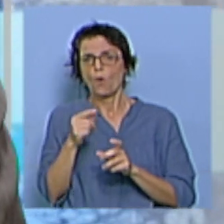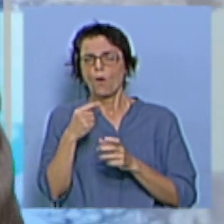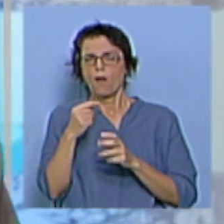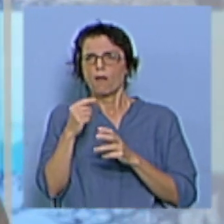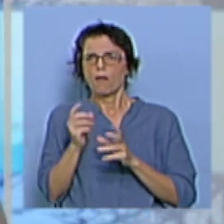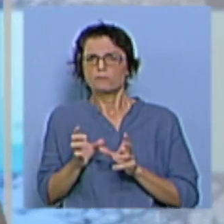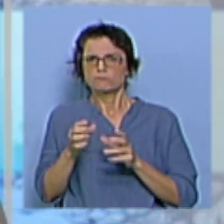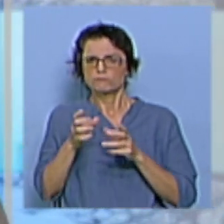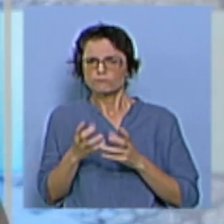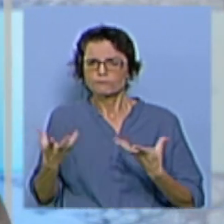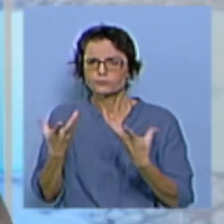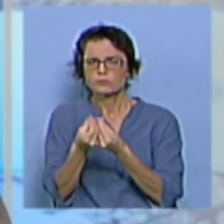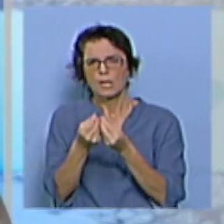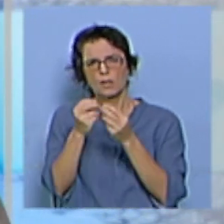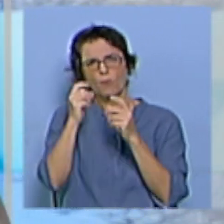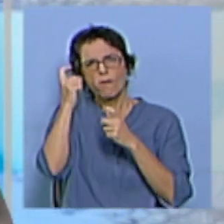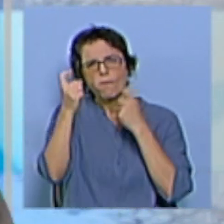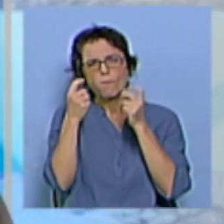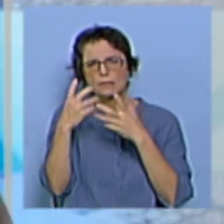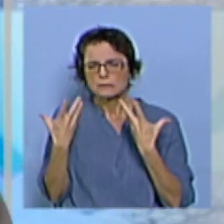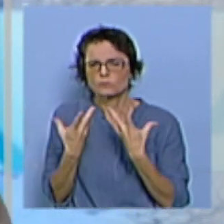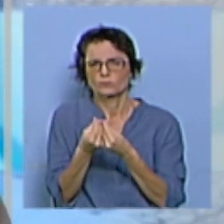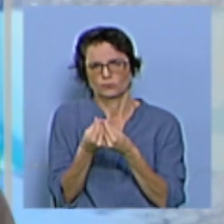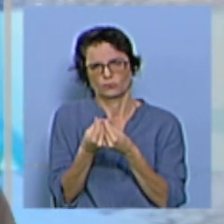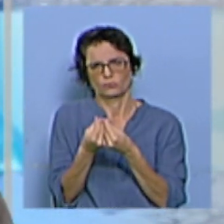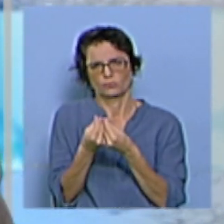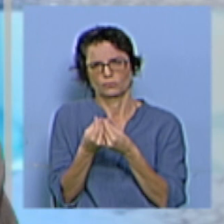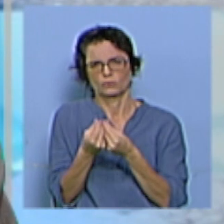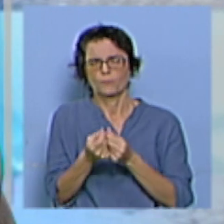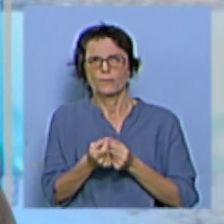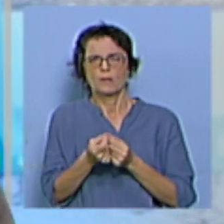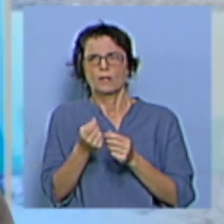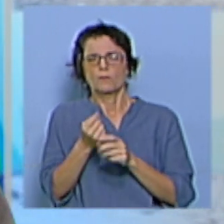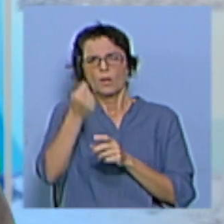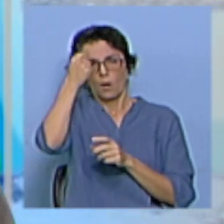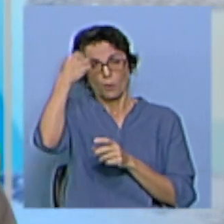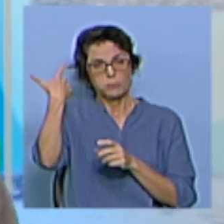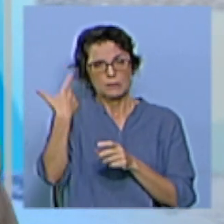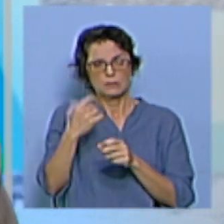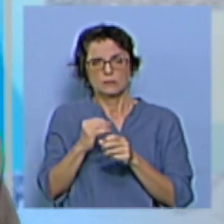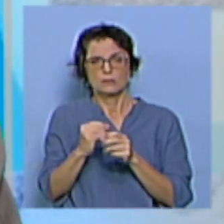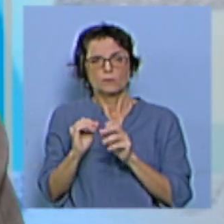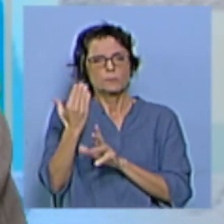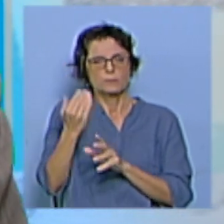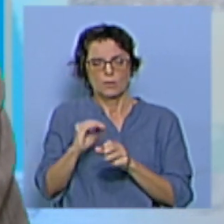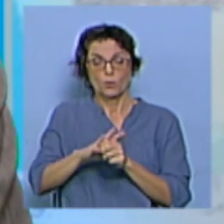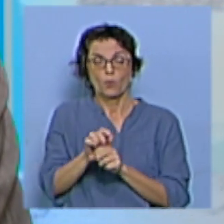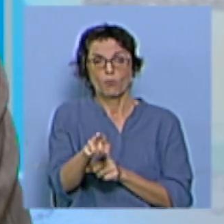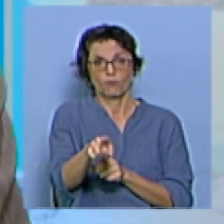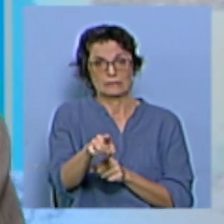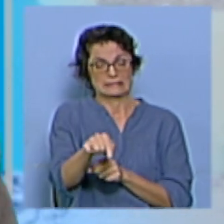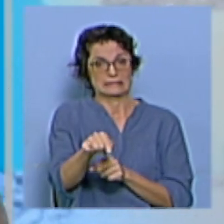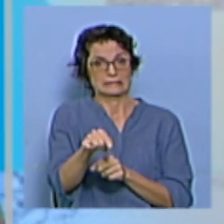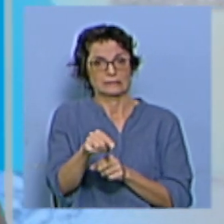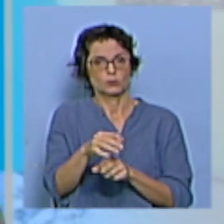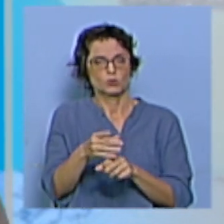acontecer. Ou seja, quando nós compreendemos que o coronavírus não provocava só a Covid-19, a